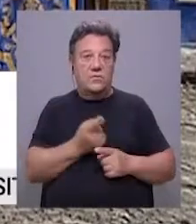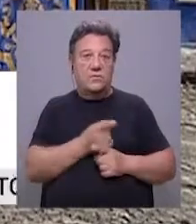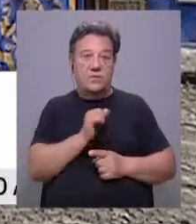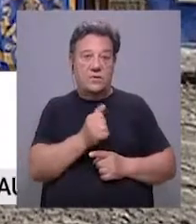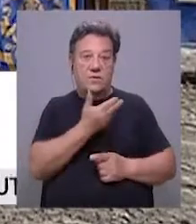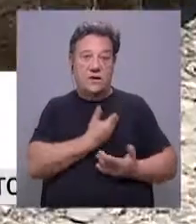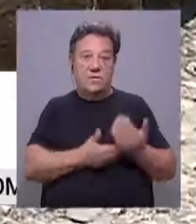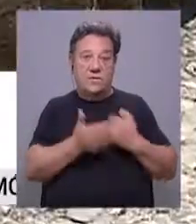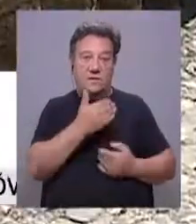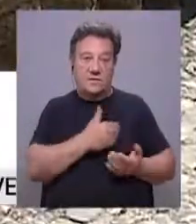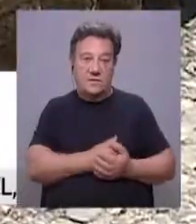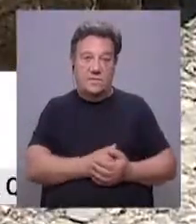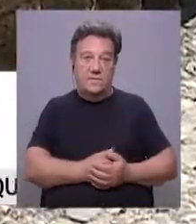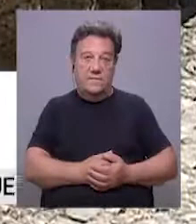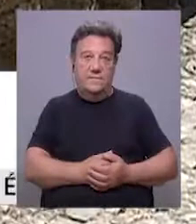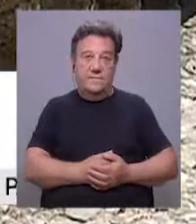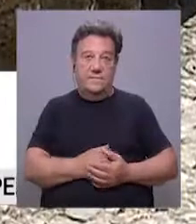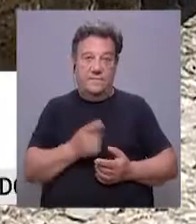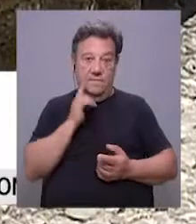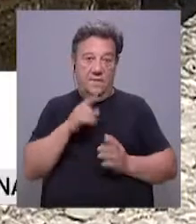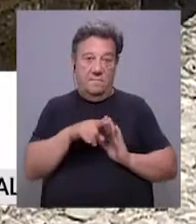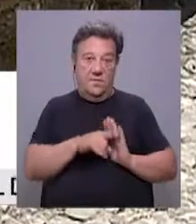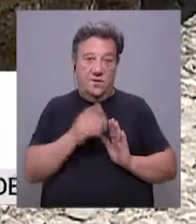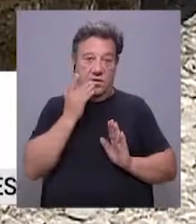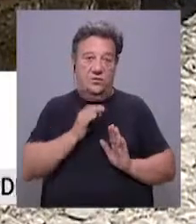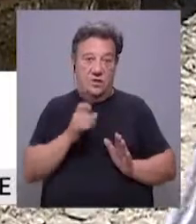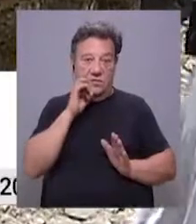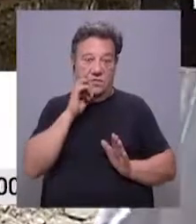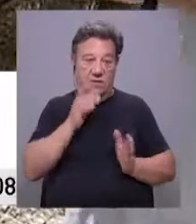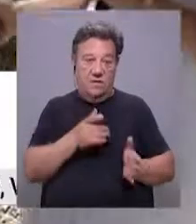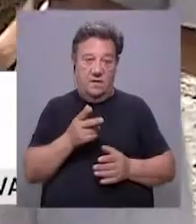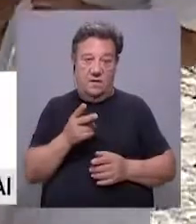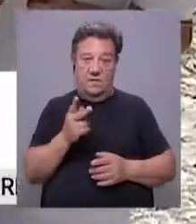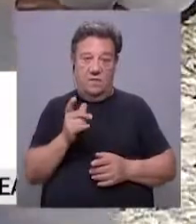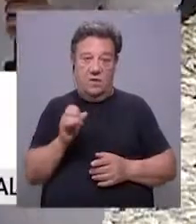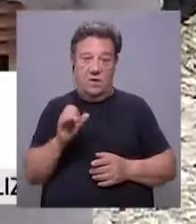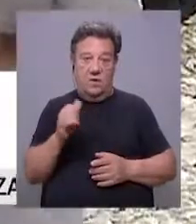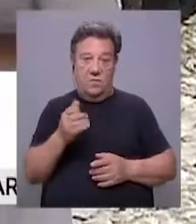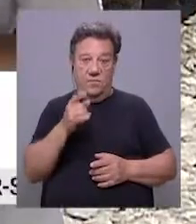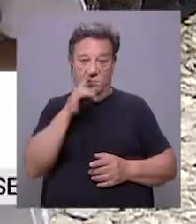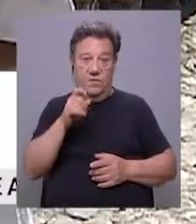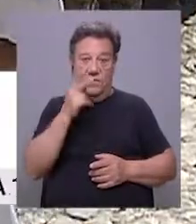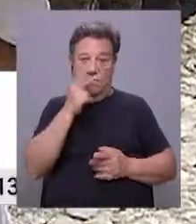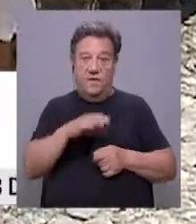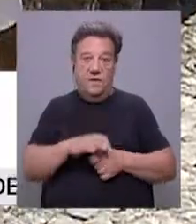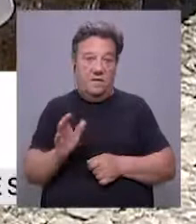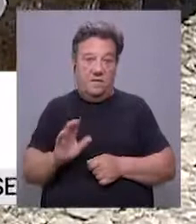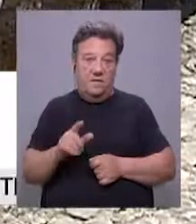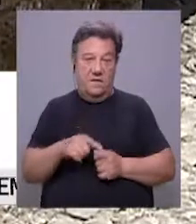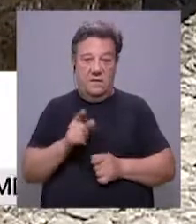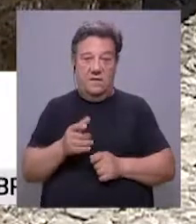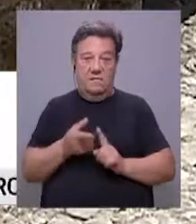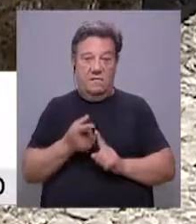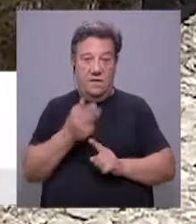seus antepassados. Por medidas de higiene e segurança, a Vila de Óbidos optou por não ter visitas guiadas nesta